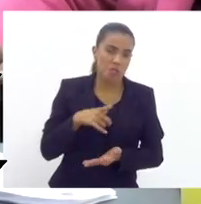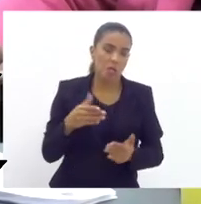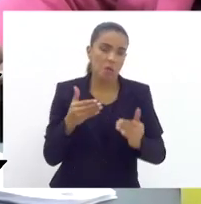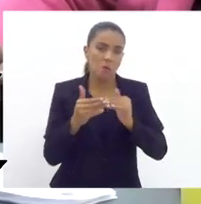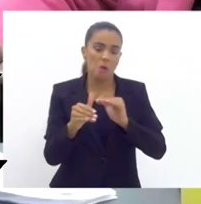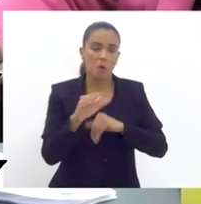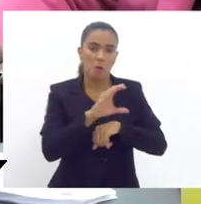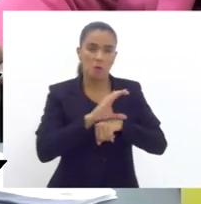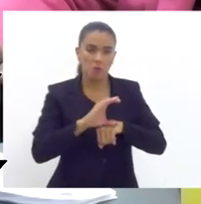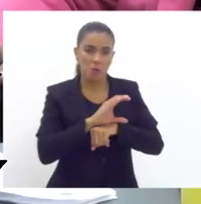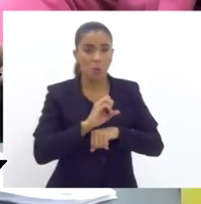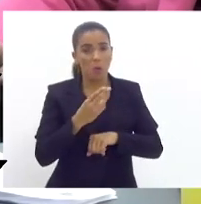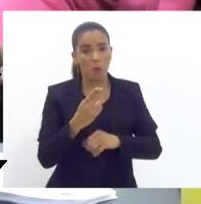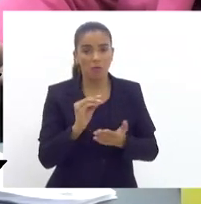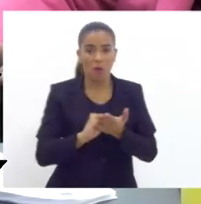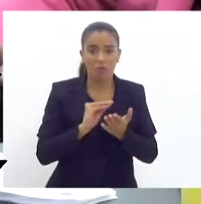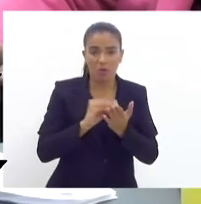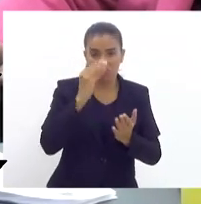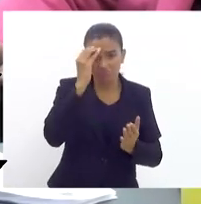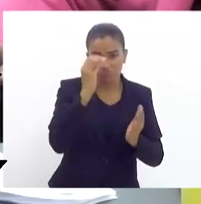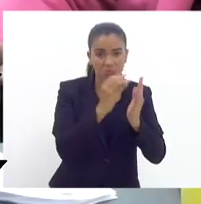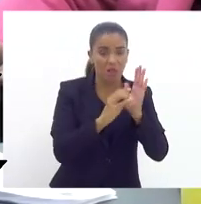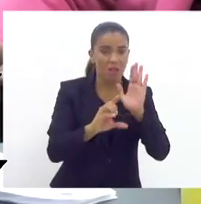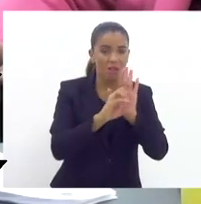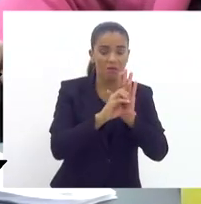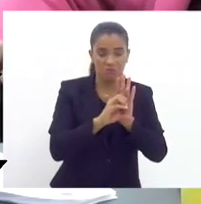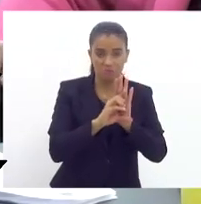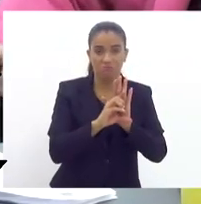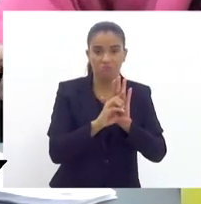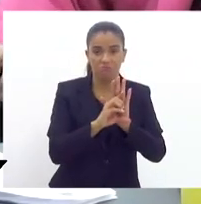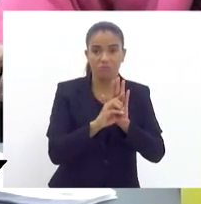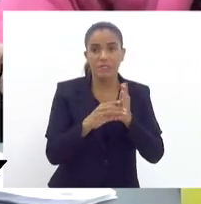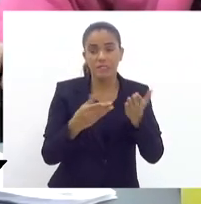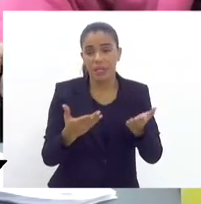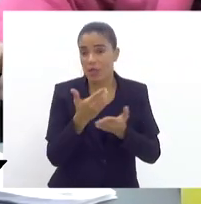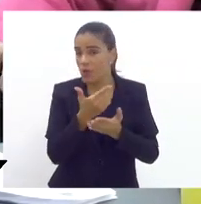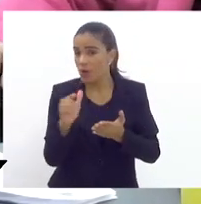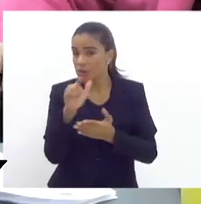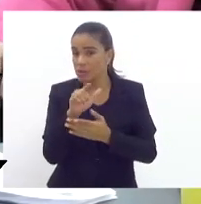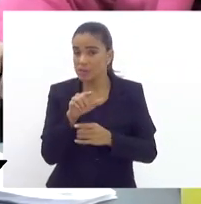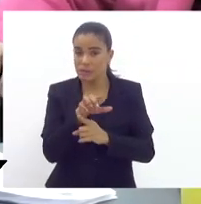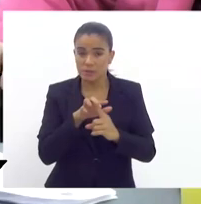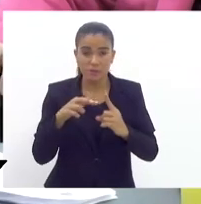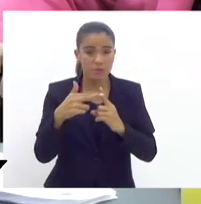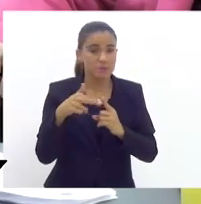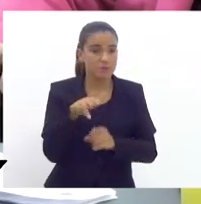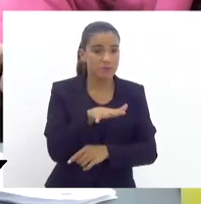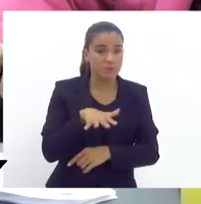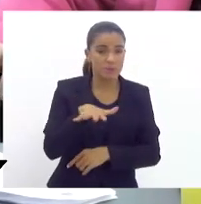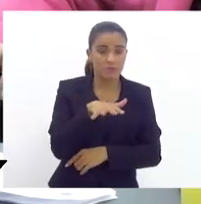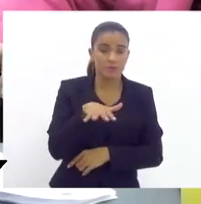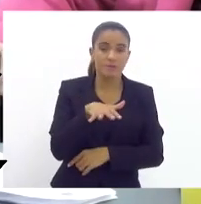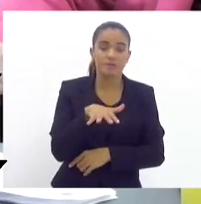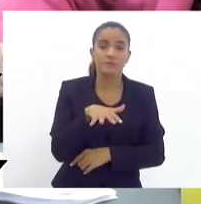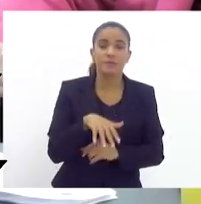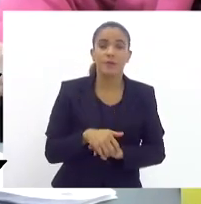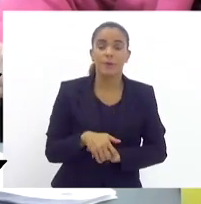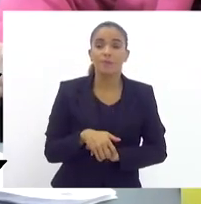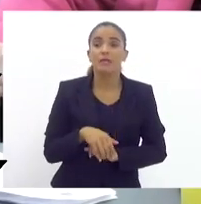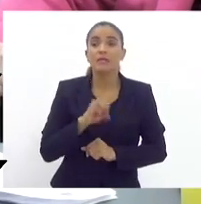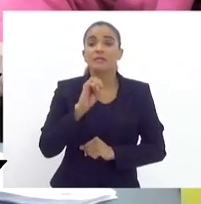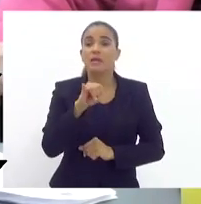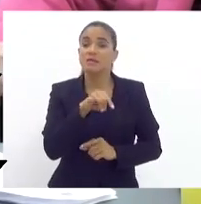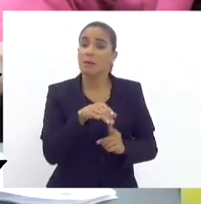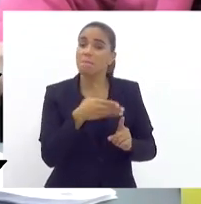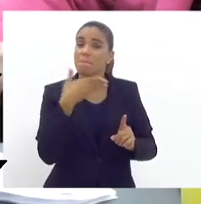inconstitucionalidade ou ilegalidade latente. E tem outra questão, que não é de forma, que é de mérito, se essa é